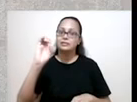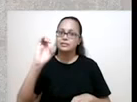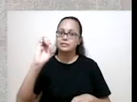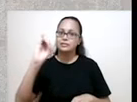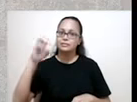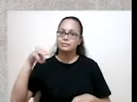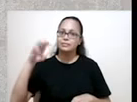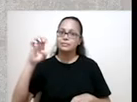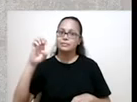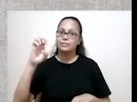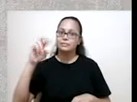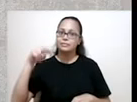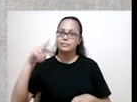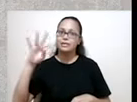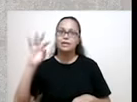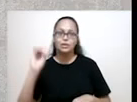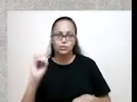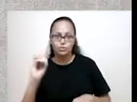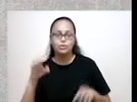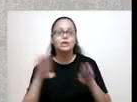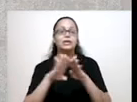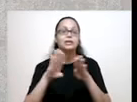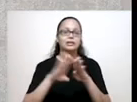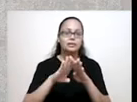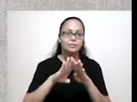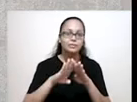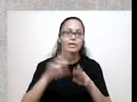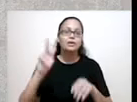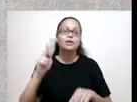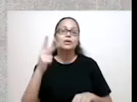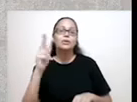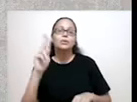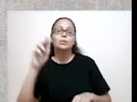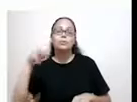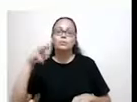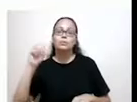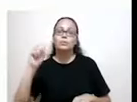ok? Assunto que continuaremos na aula de hoje. Vamos lá?